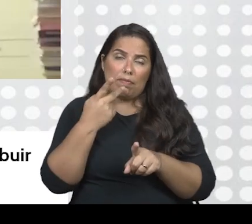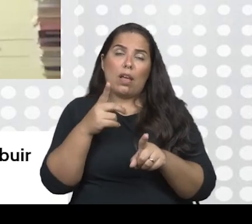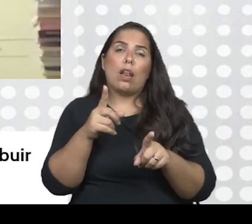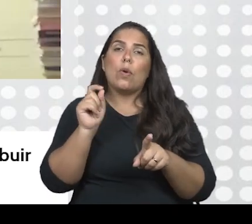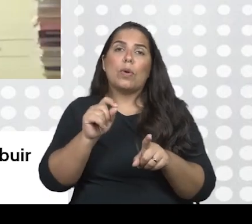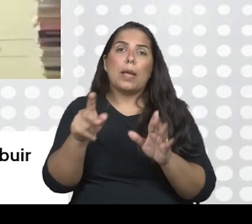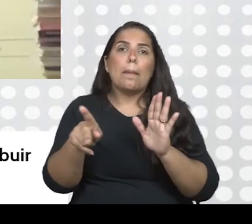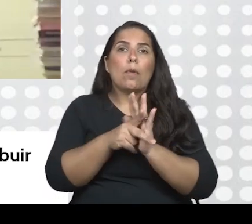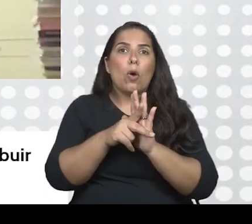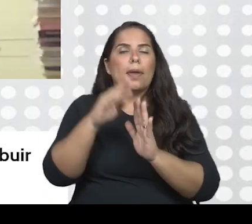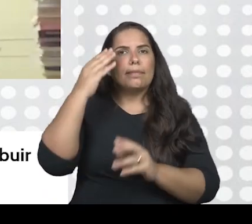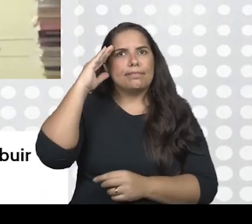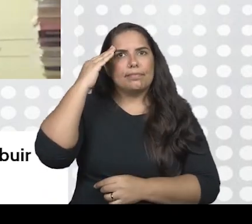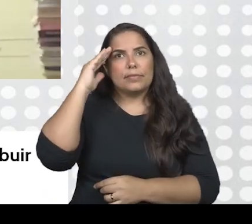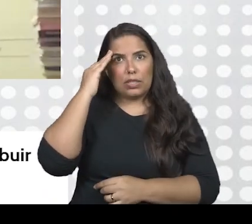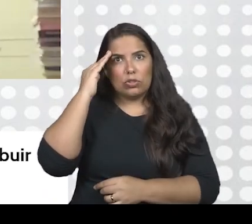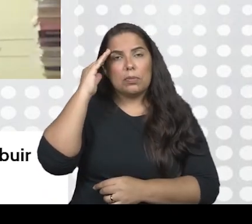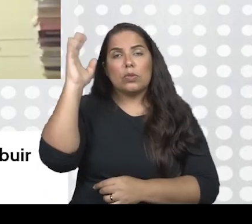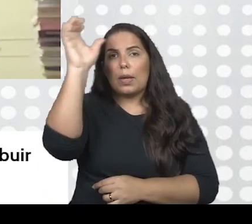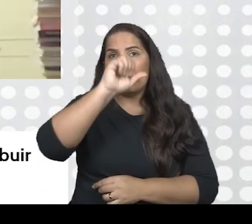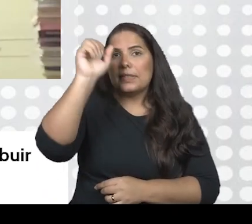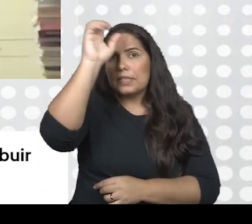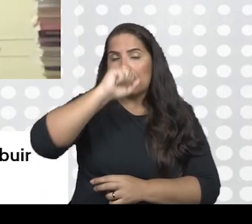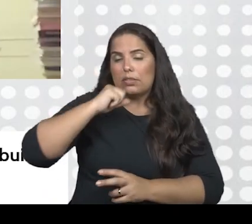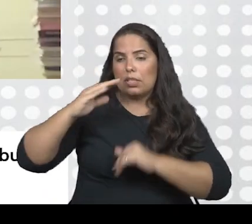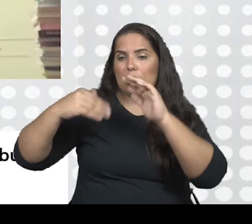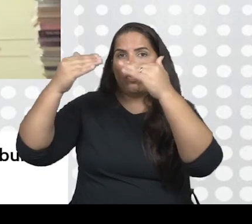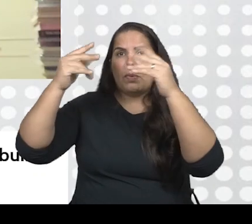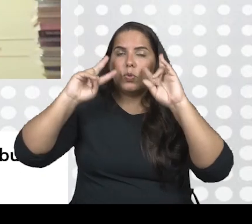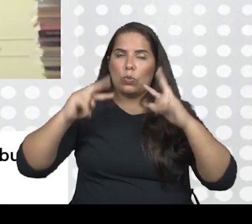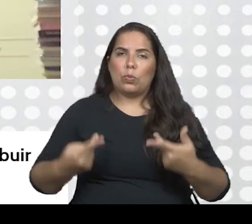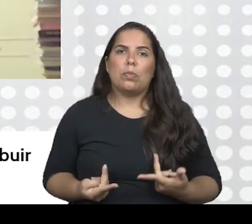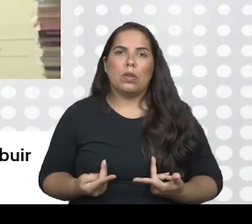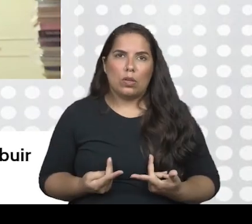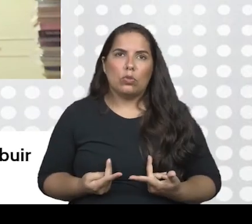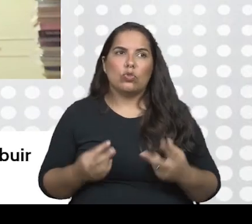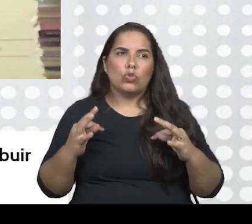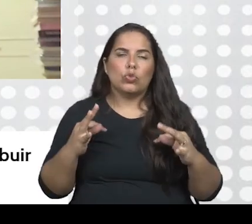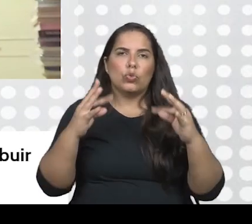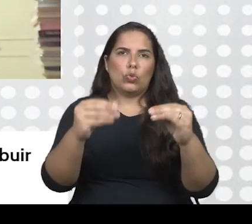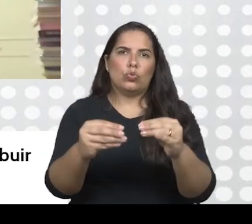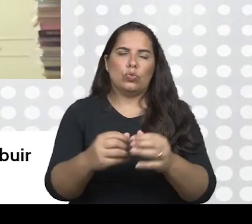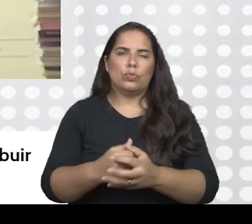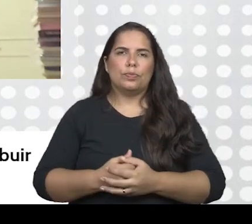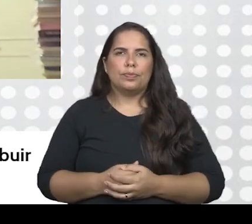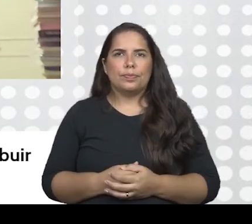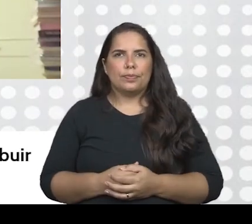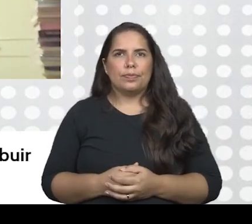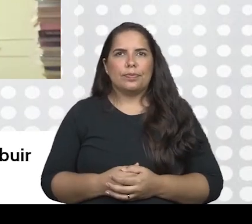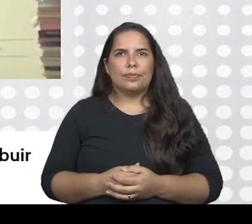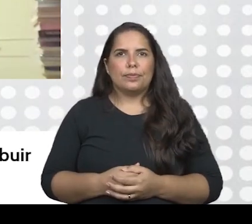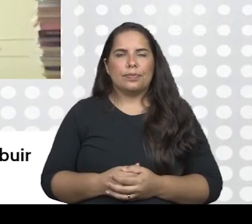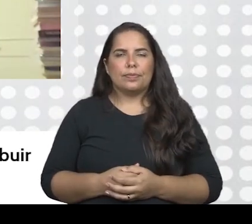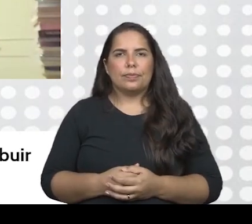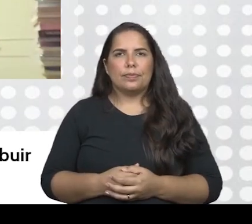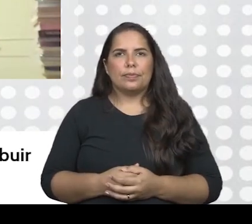respeito à própria compreensão da aprendizagem do desenvolvimento humano de todas as pessoas.